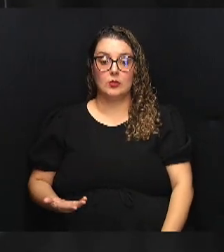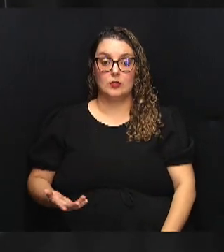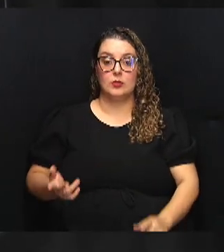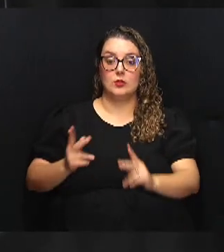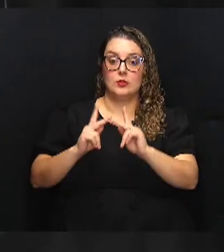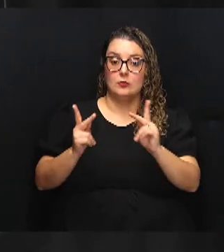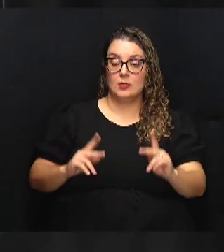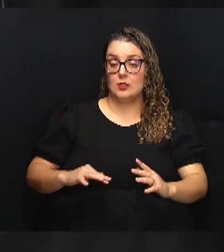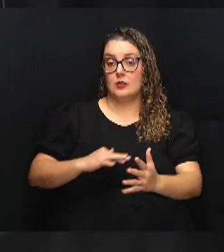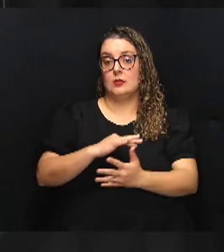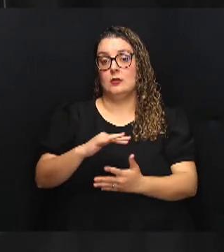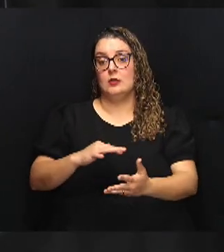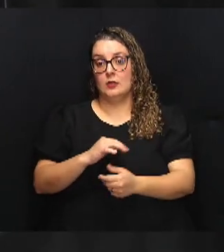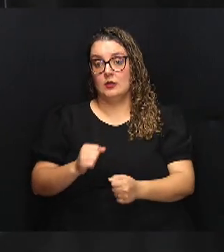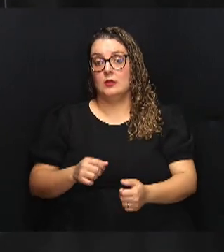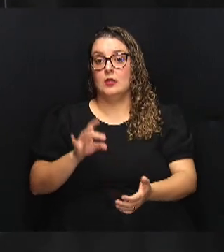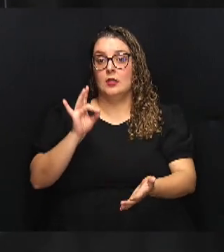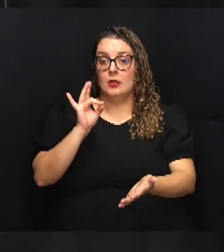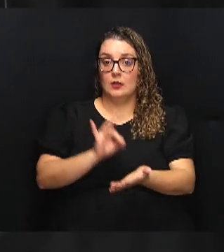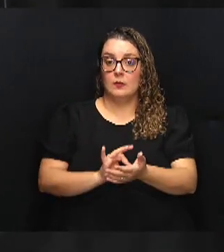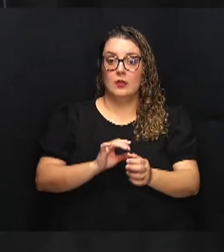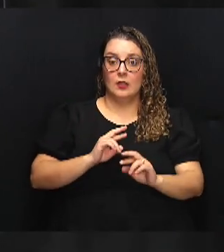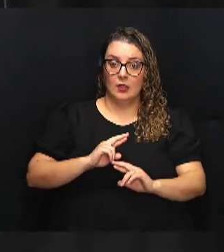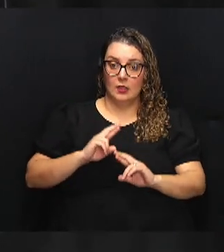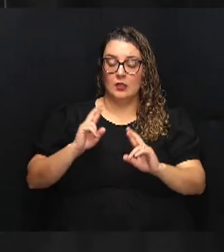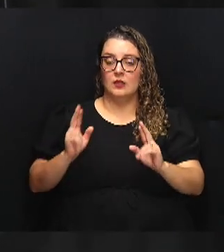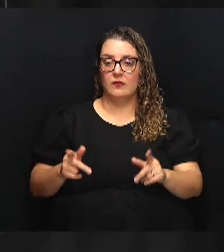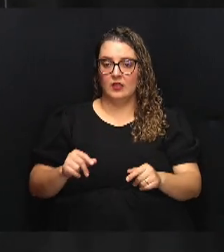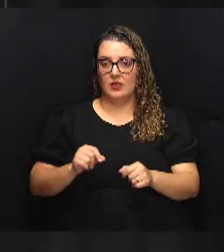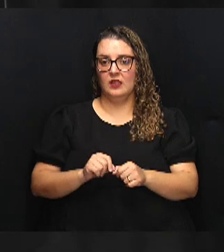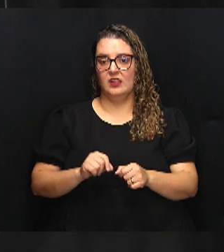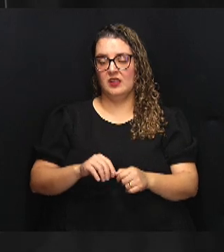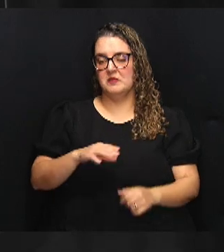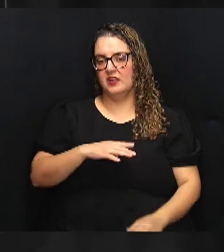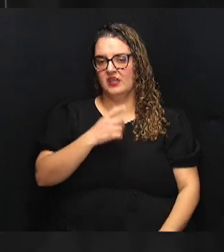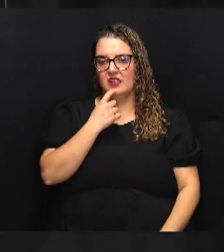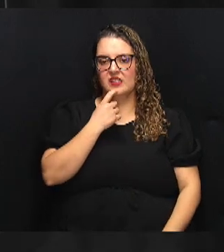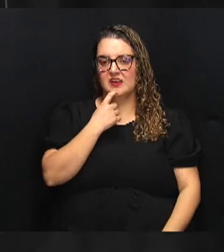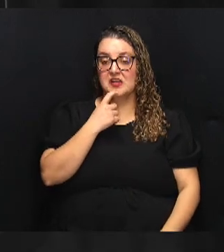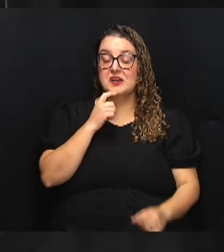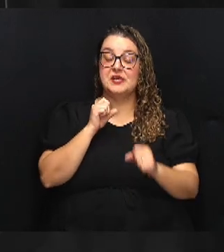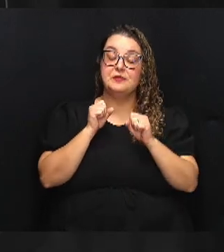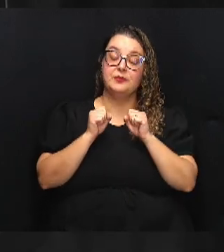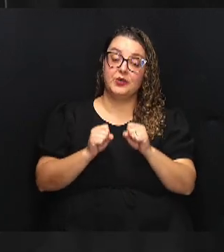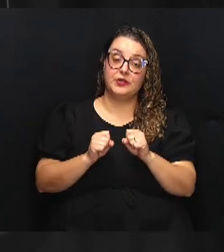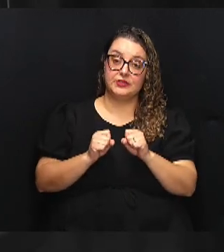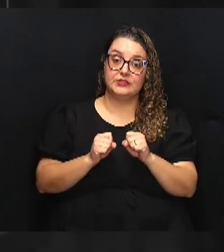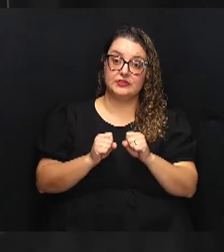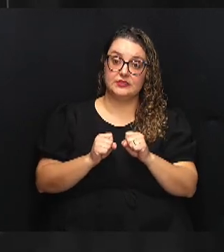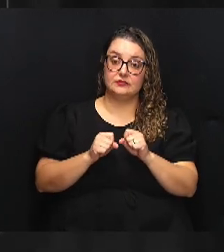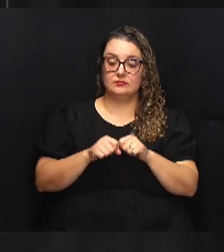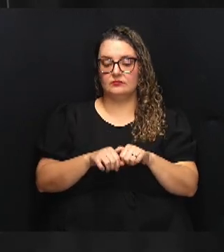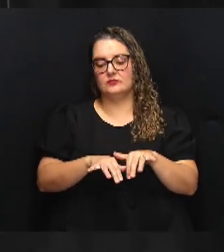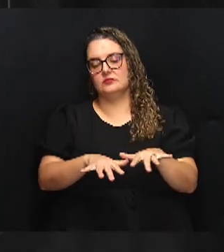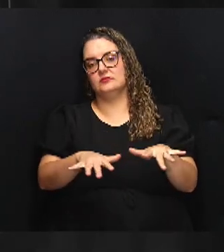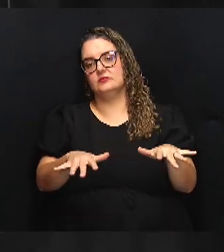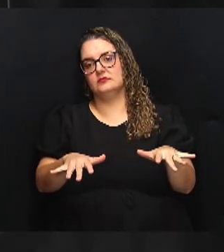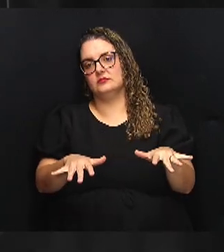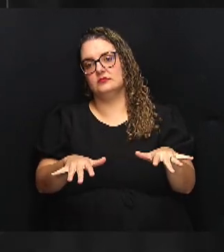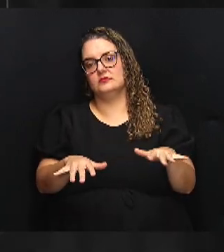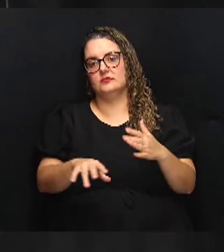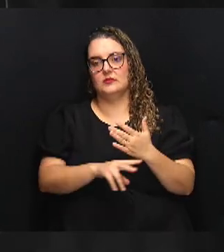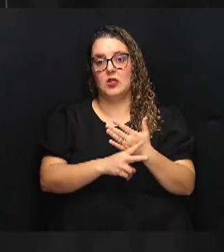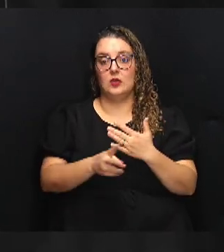e sustentabilidade que vão realmente fazer diferença aqui no município de Campinas e possa reverberar, possa